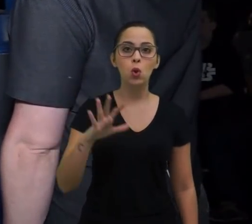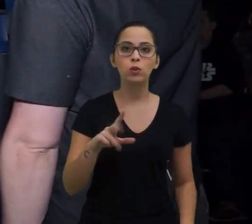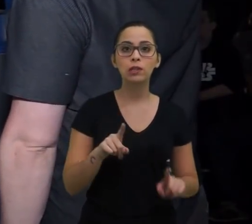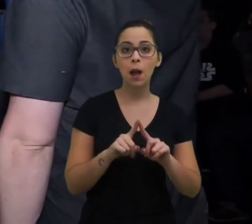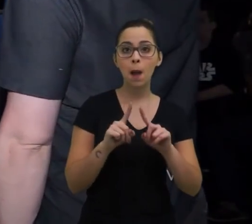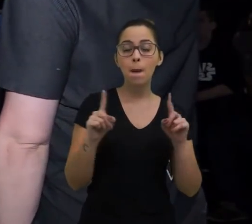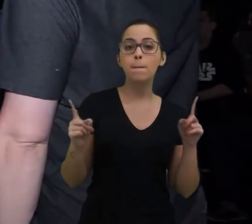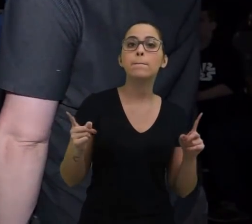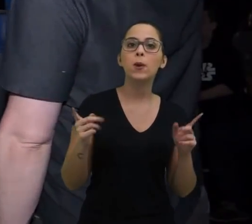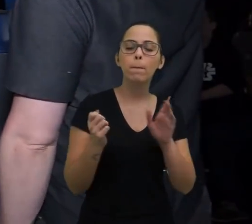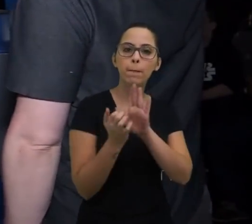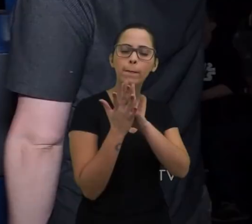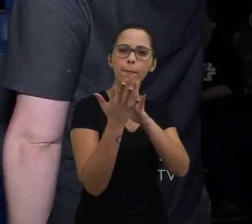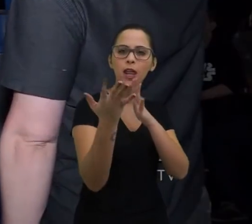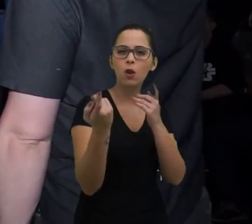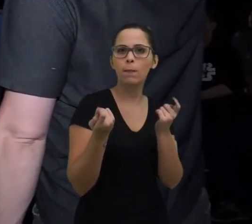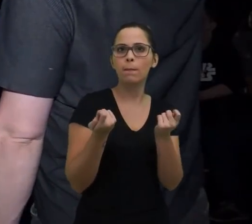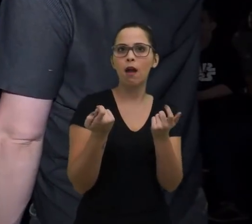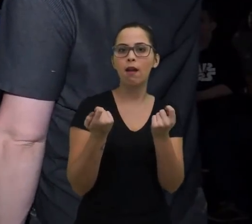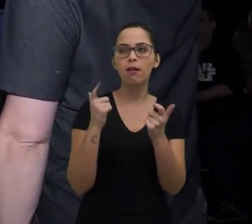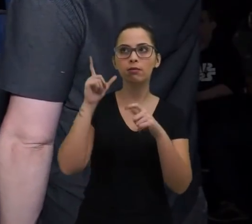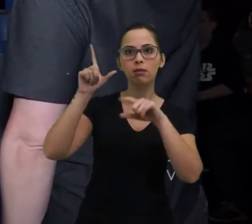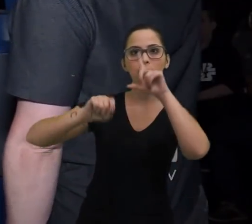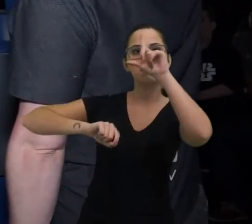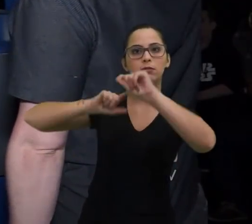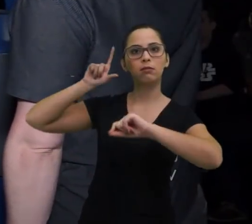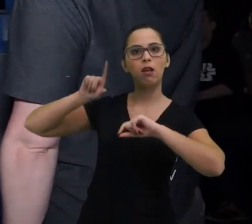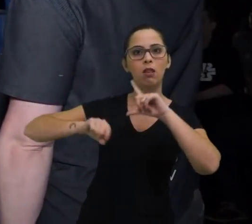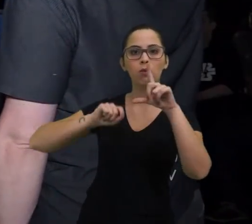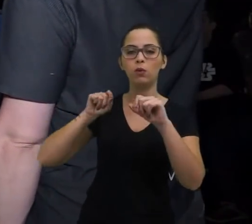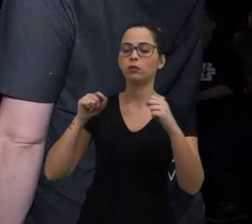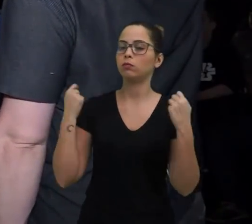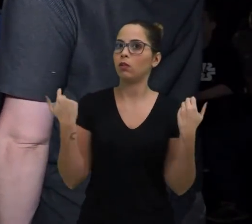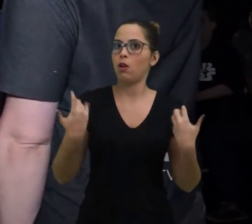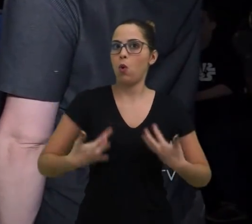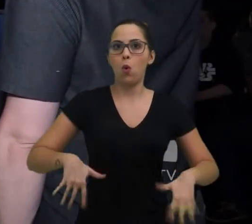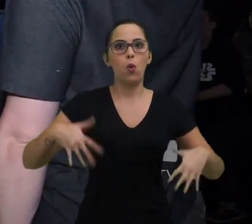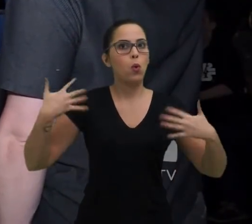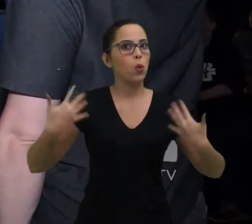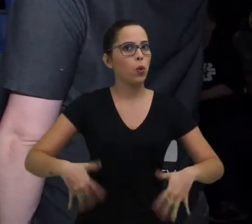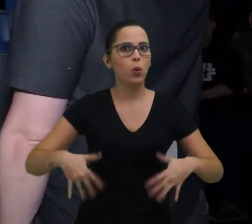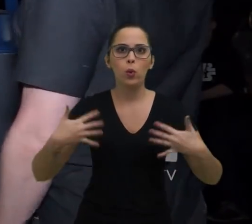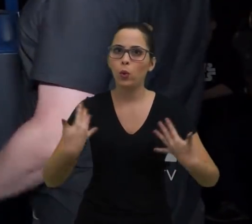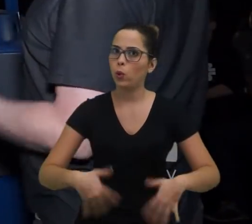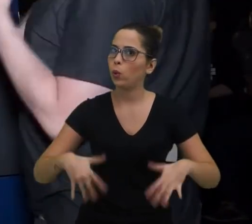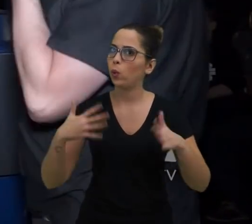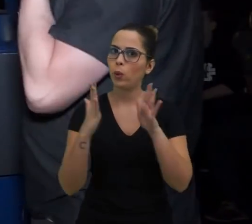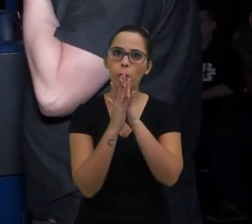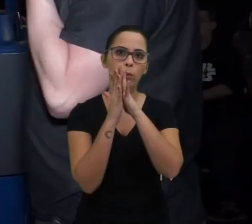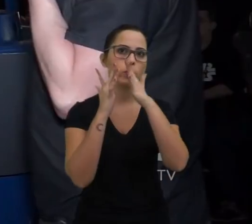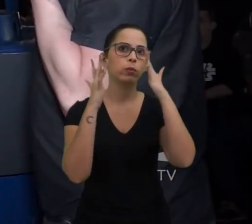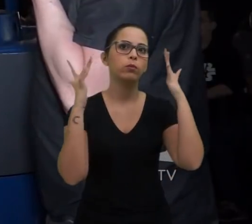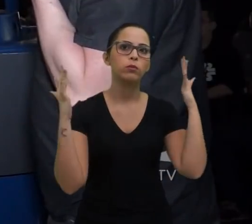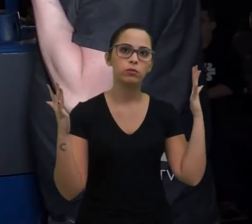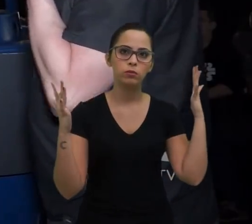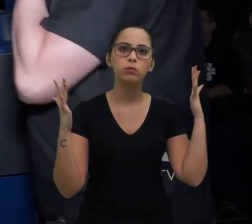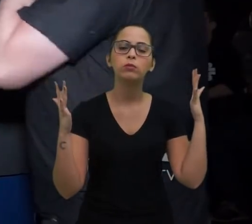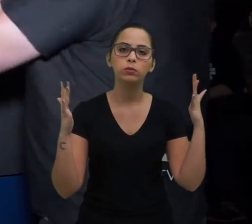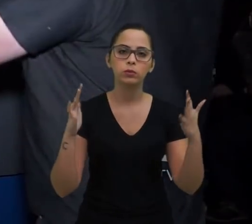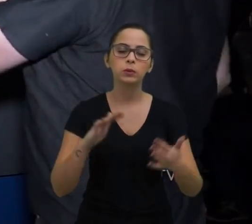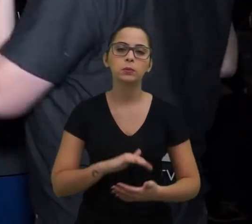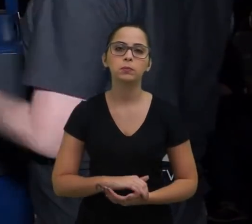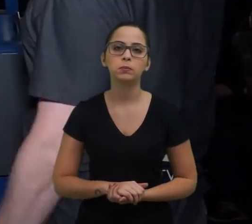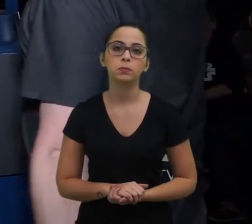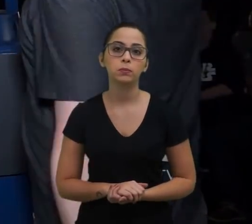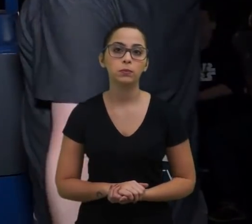brilhante? Eles têm que ter uma luminosidade semelhante à Via Láctea, mas em um tamanho muito menor. O